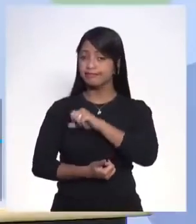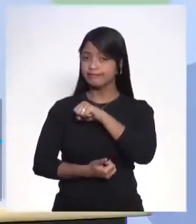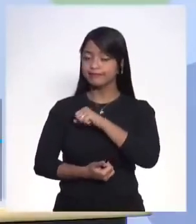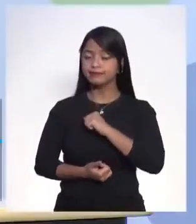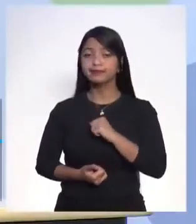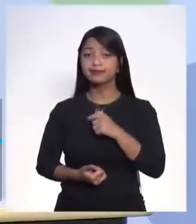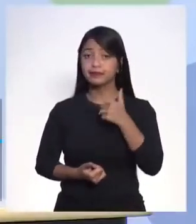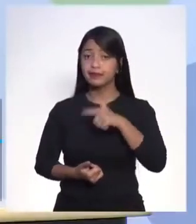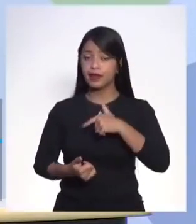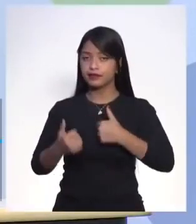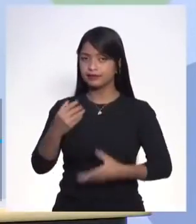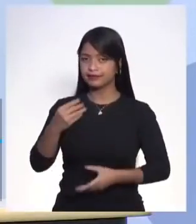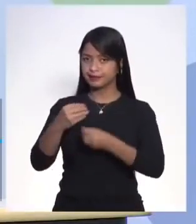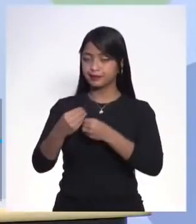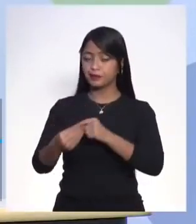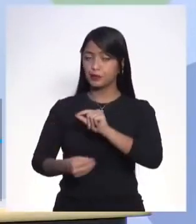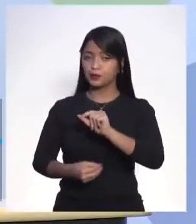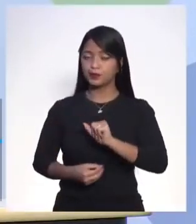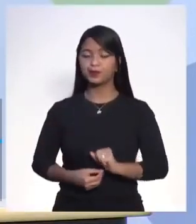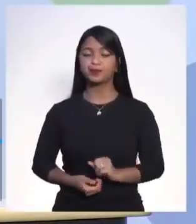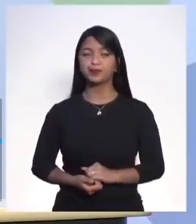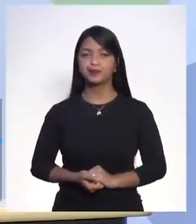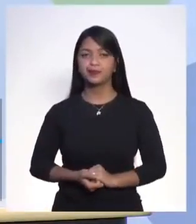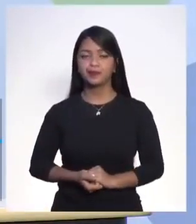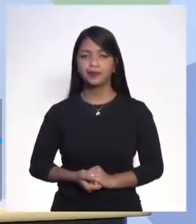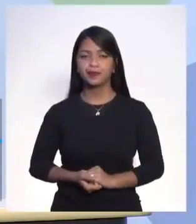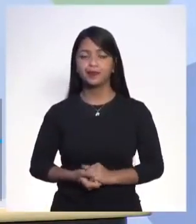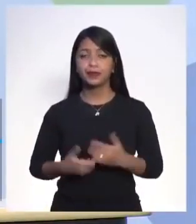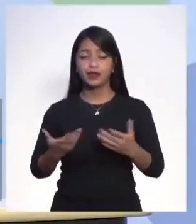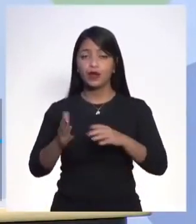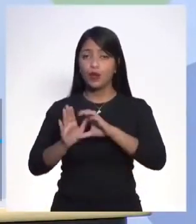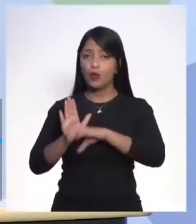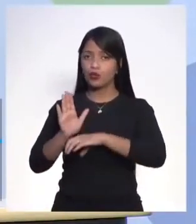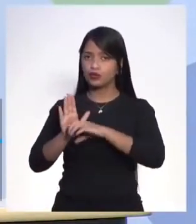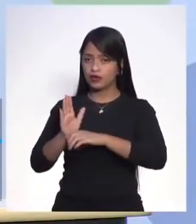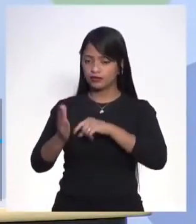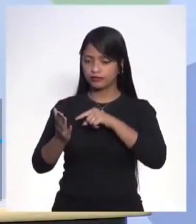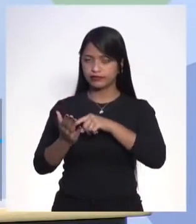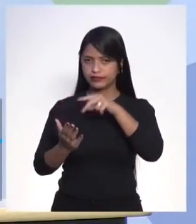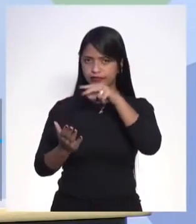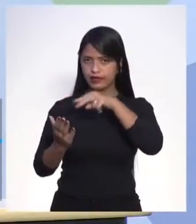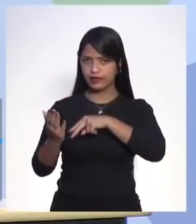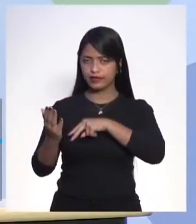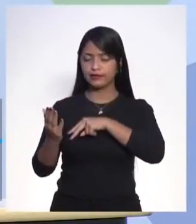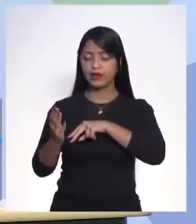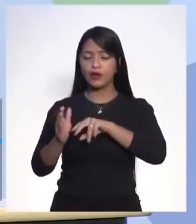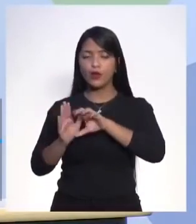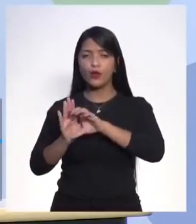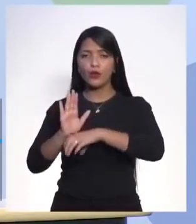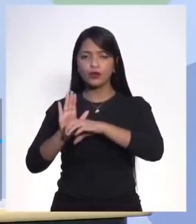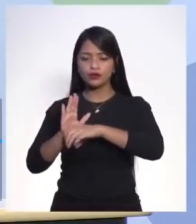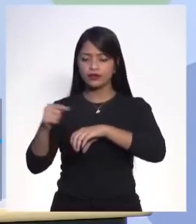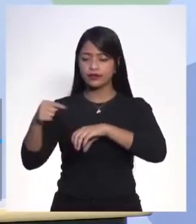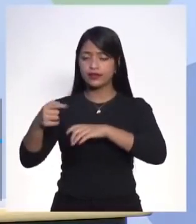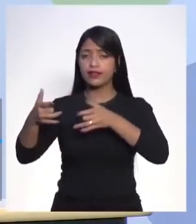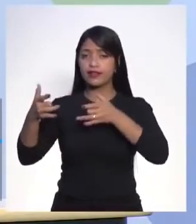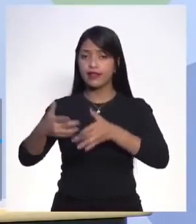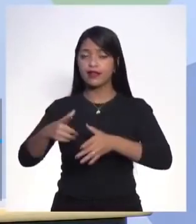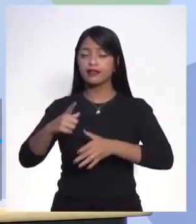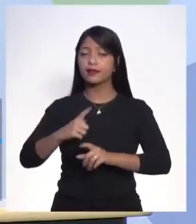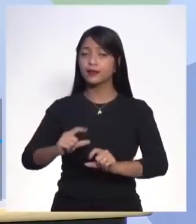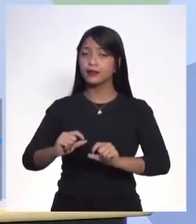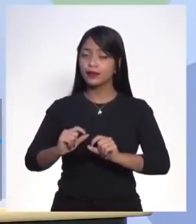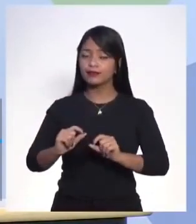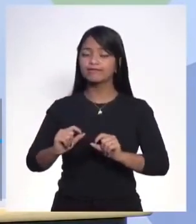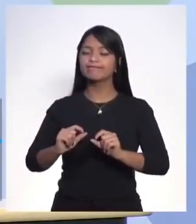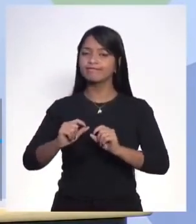Pode. Na verdade, no conceito de leitura, já está lá a interpretação, né? Então, se